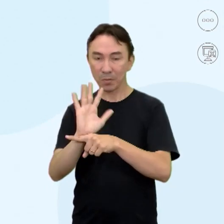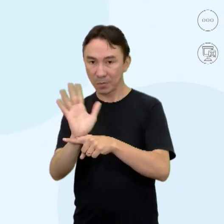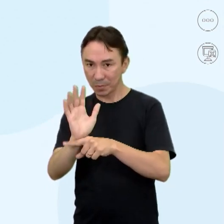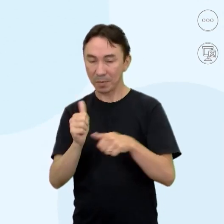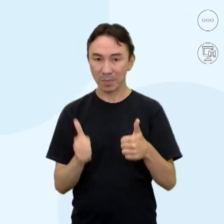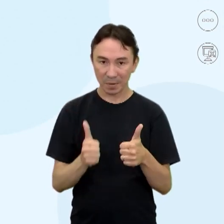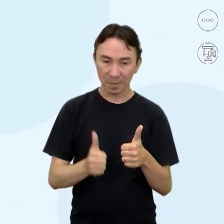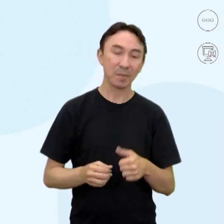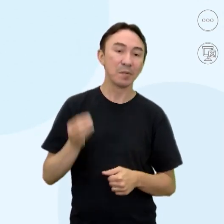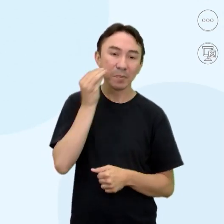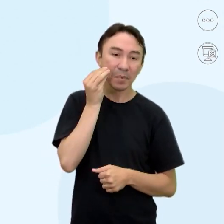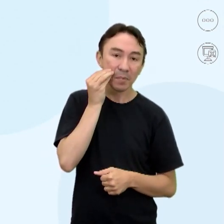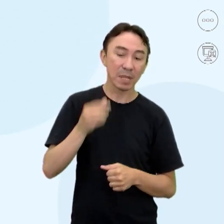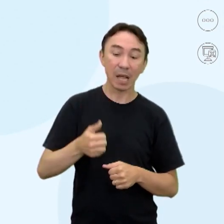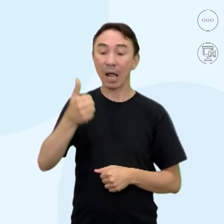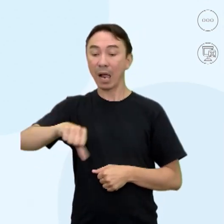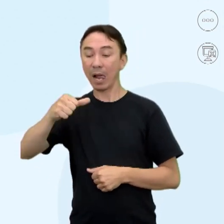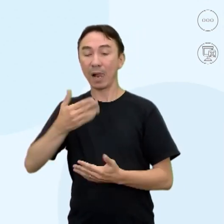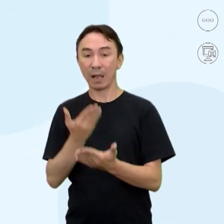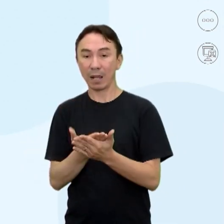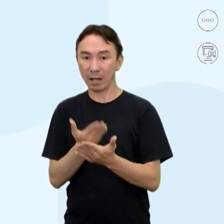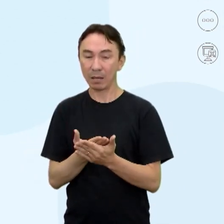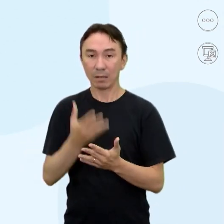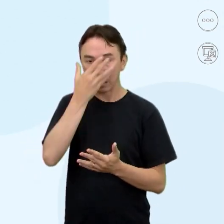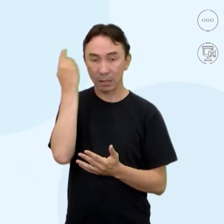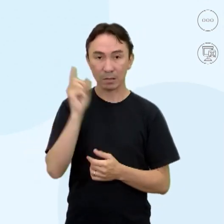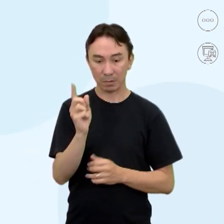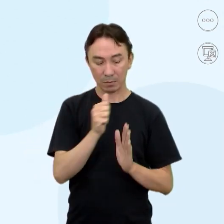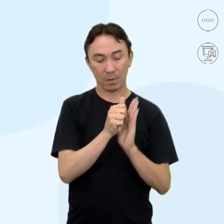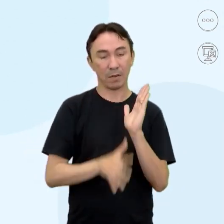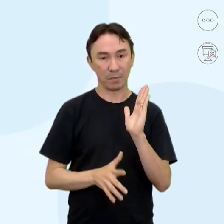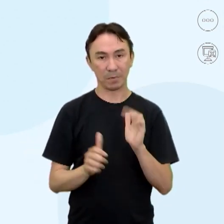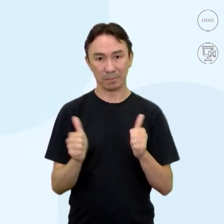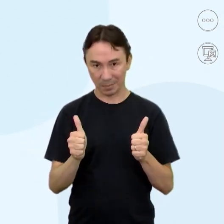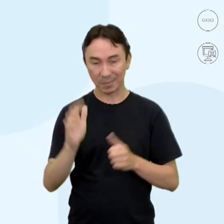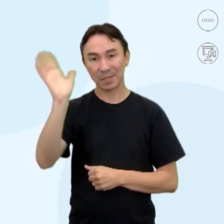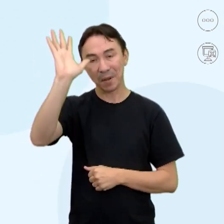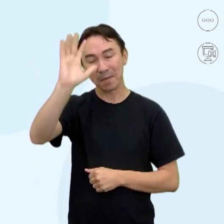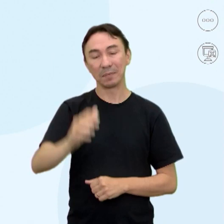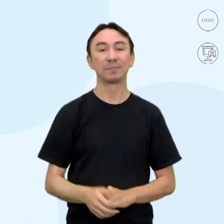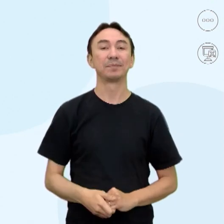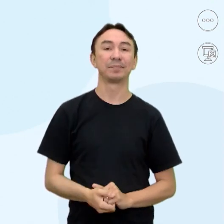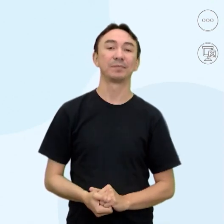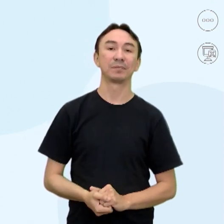Um beijo e faça a avaliação da nossa aula e não se esqueçam da tarefa. Tchau, pessoal!